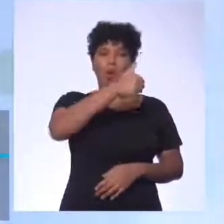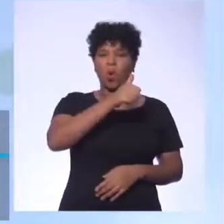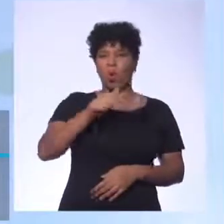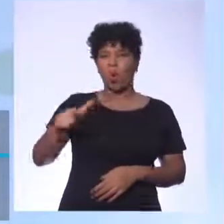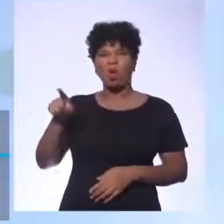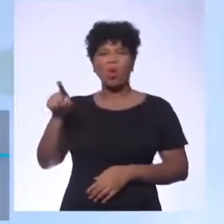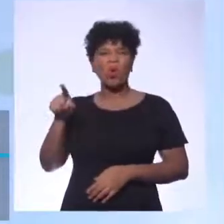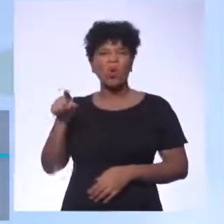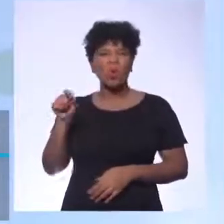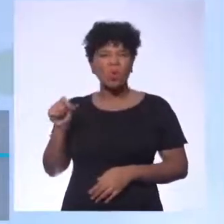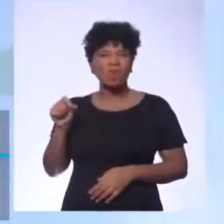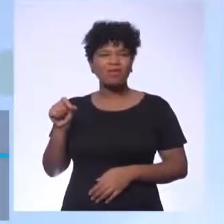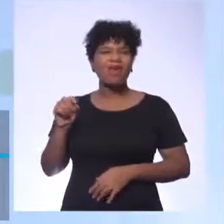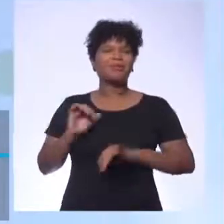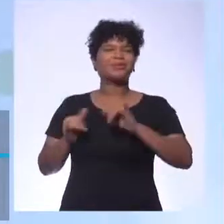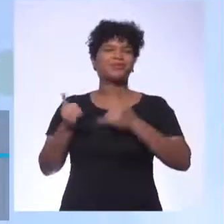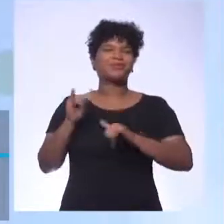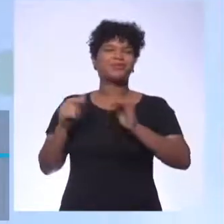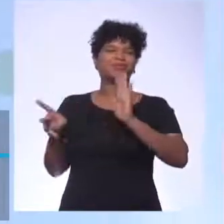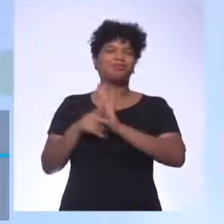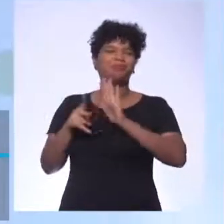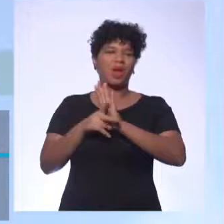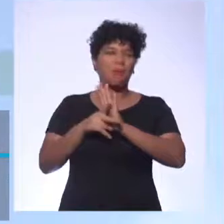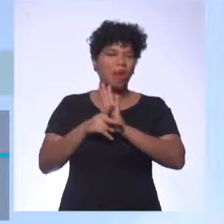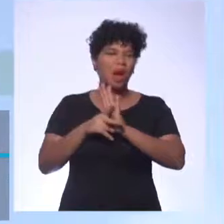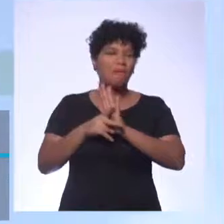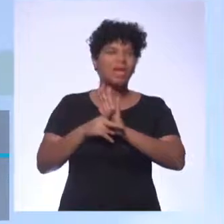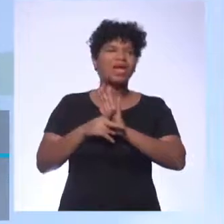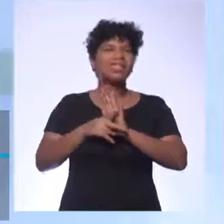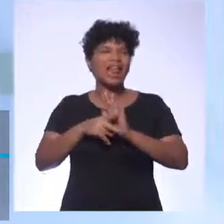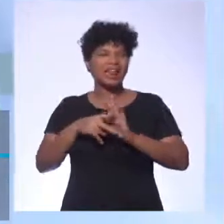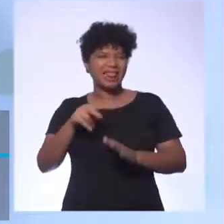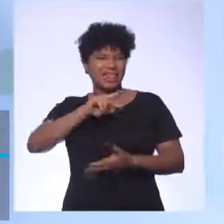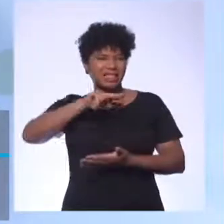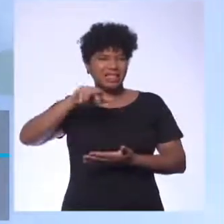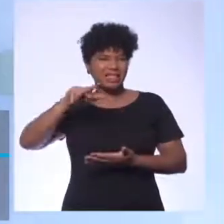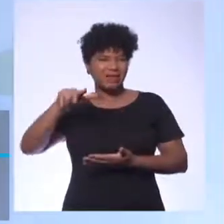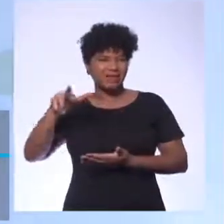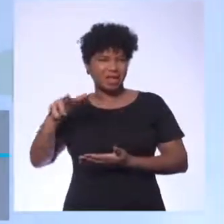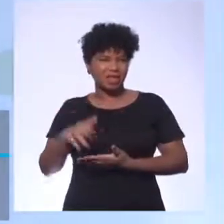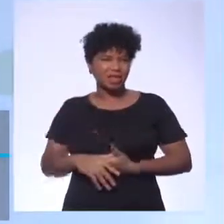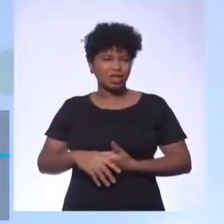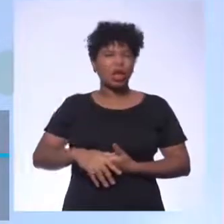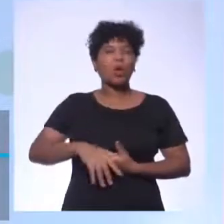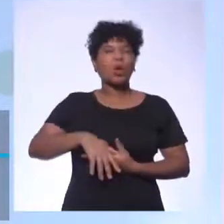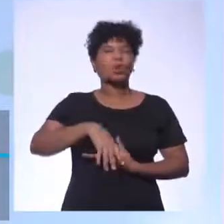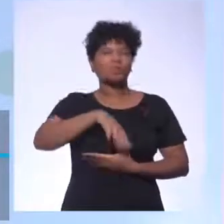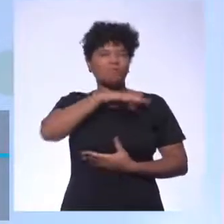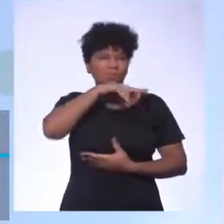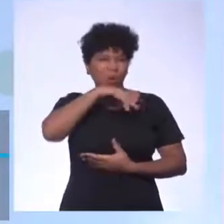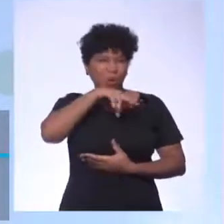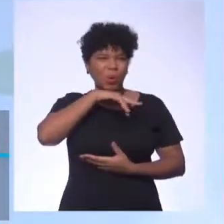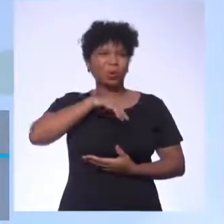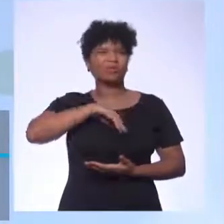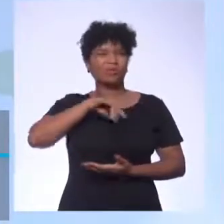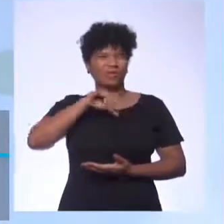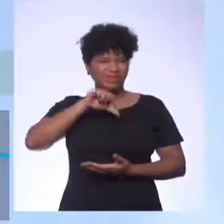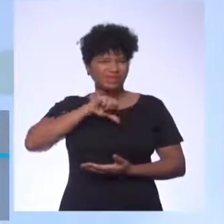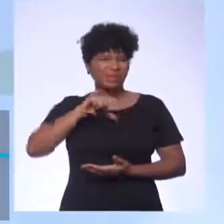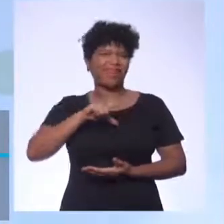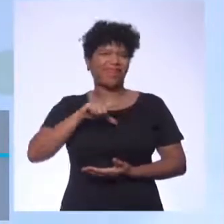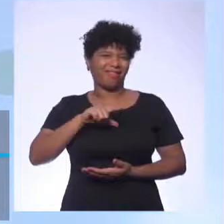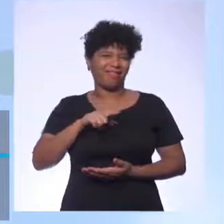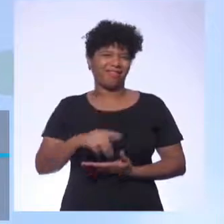automóveis elétricos. Opa, beleza, vamos produzir automóveis elétricos. A ideia é boa, mas a gente tem que lembrar que tem países na Europa, por